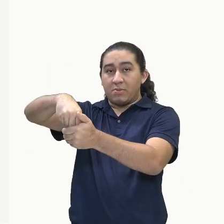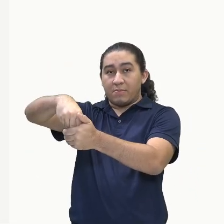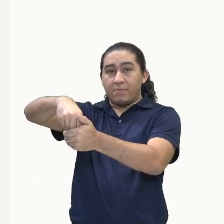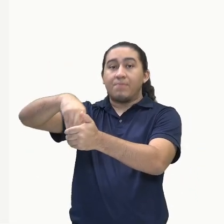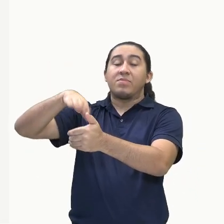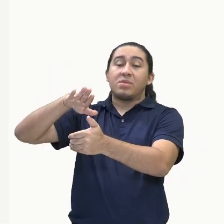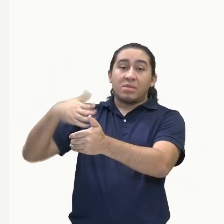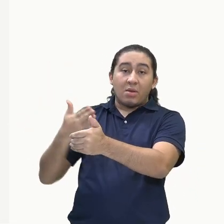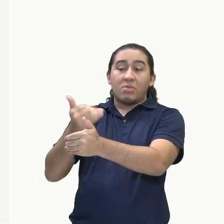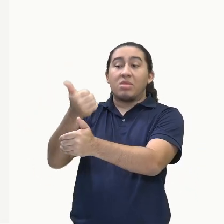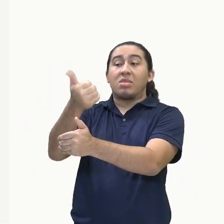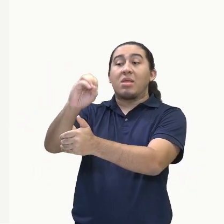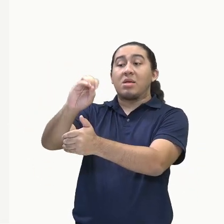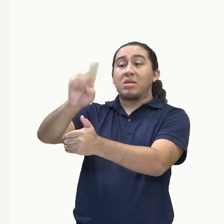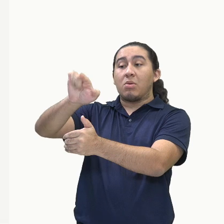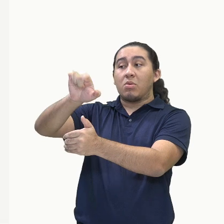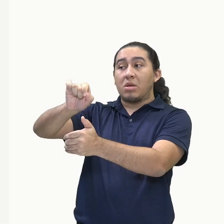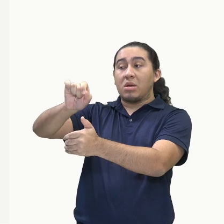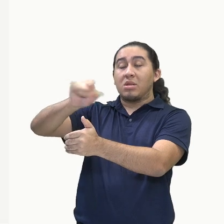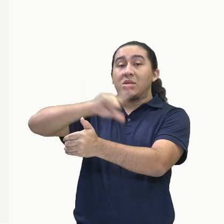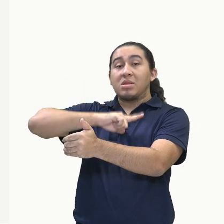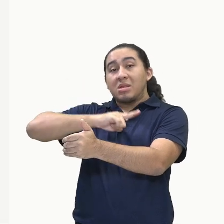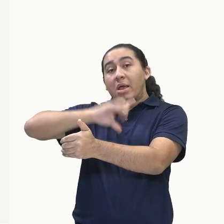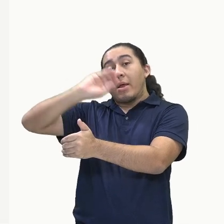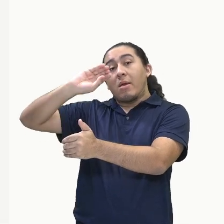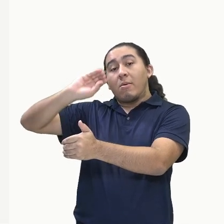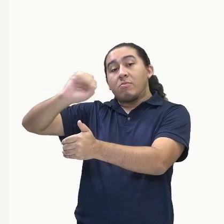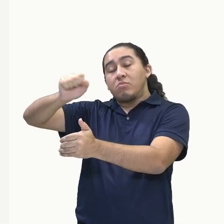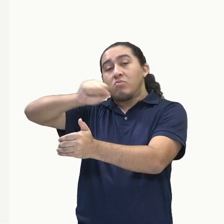que a gente chama de espaço